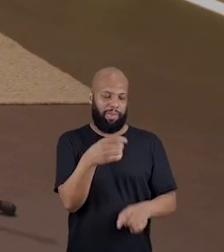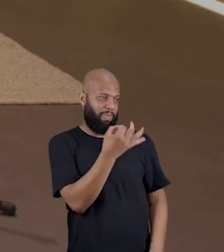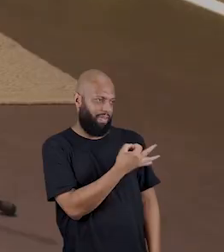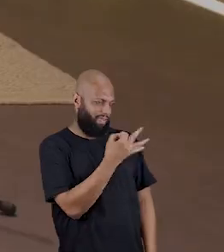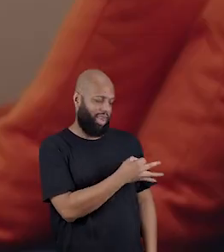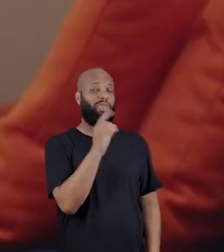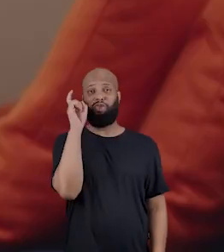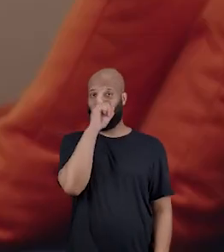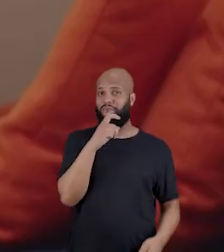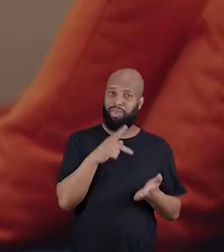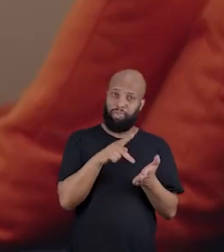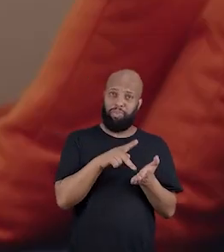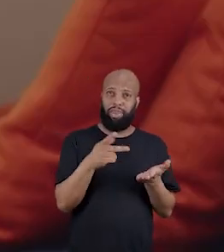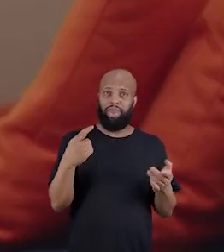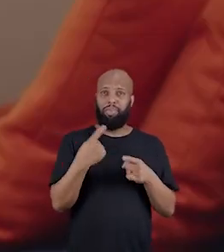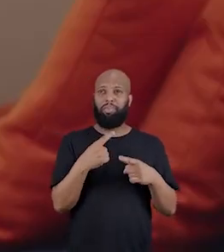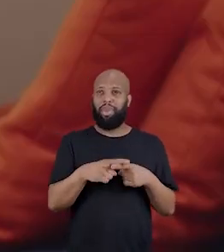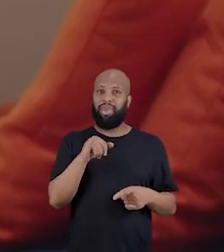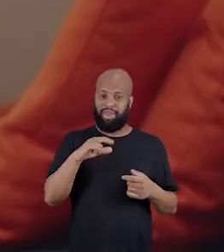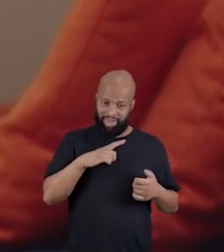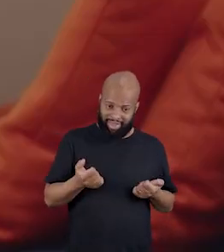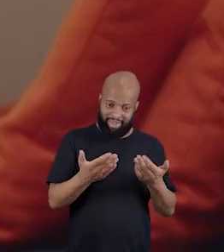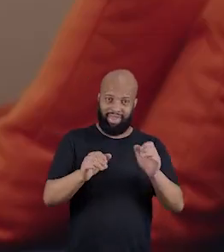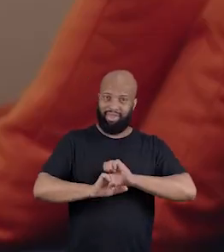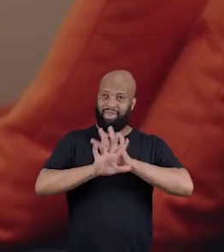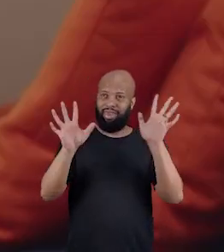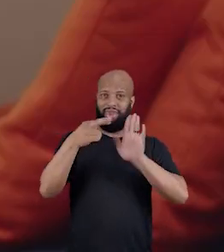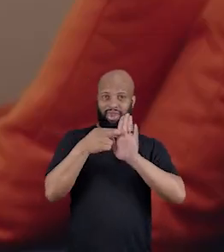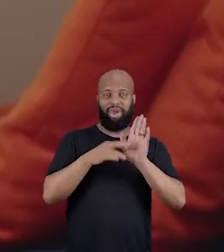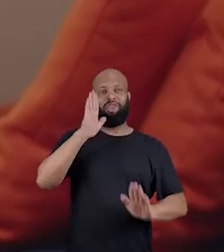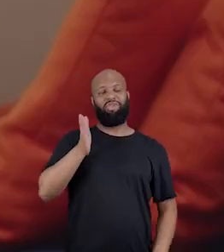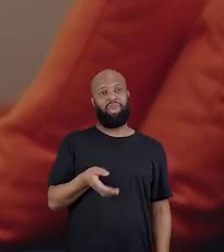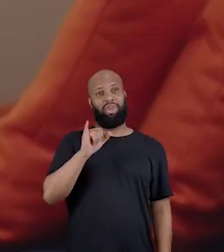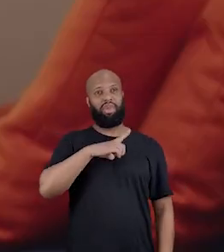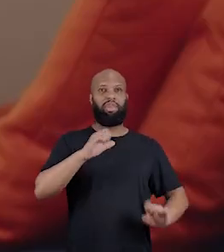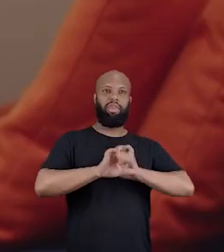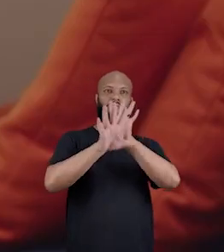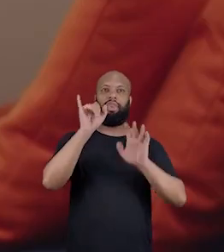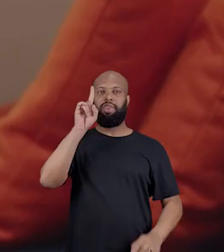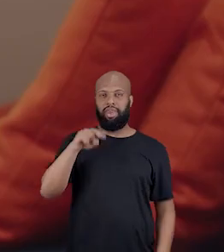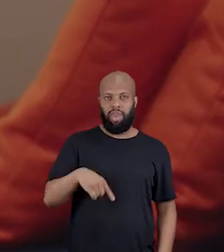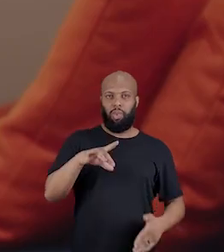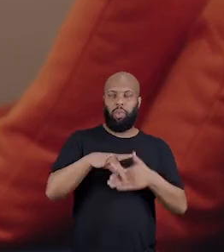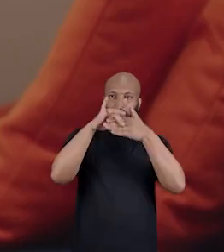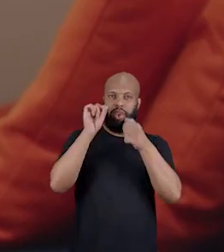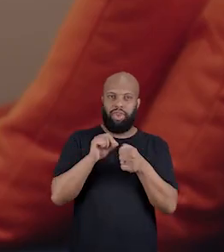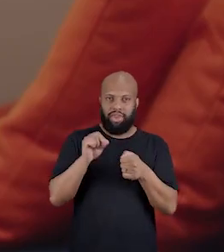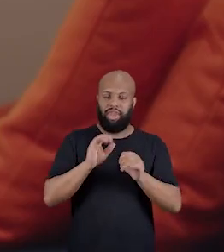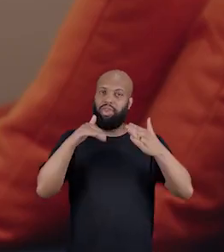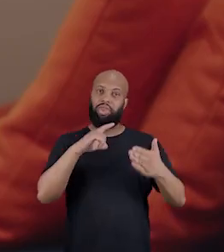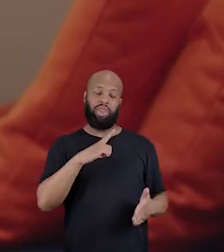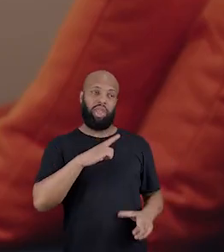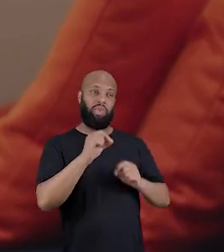contorno situacional. Perfeito, e é difícil, né? Porque acho que quando tá dada a regra está dada, você está claro. Quando é o líder